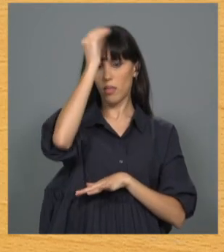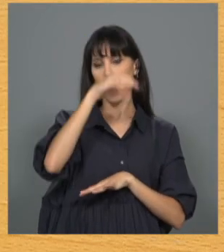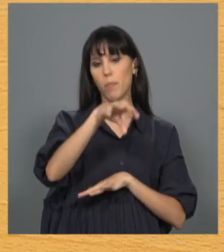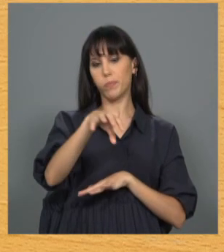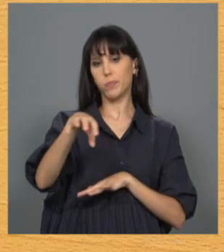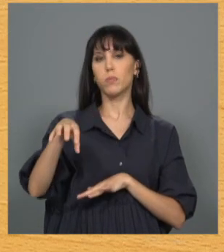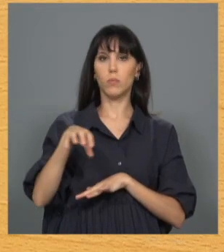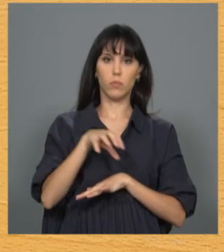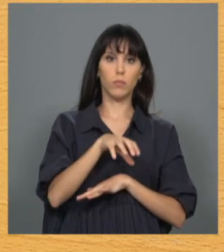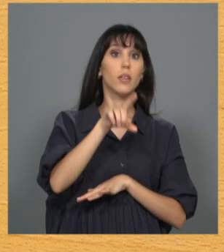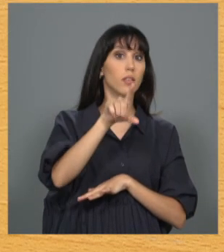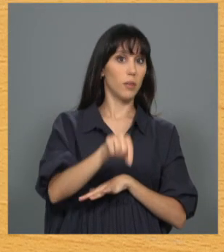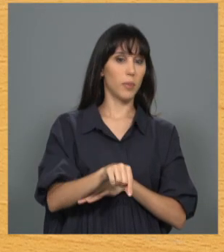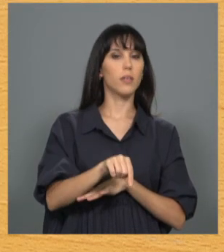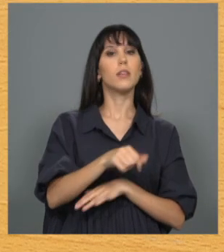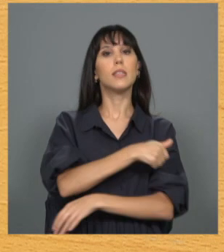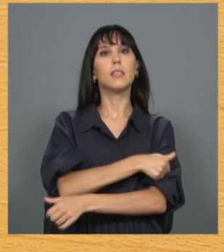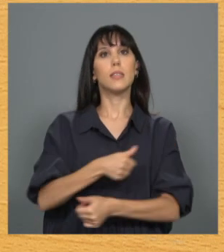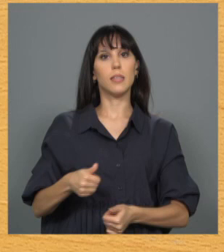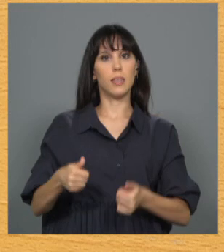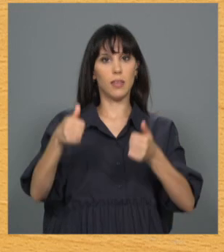e cidades que